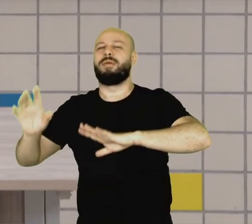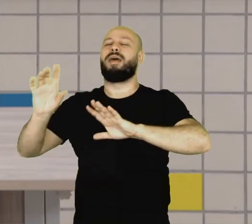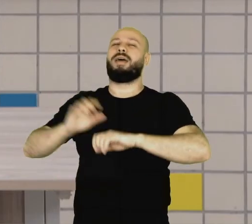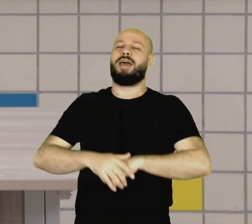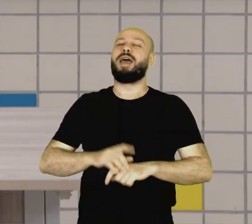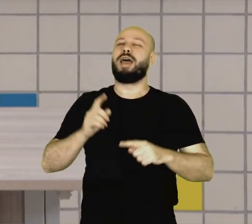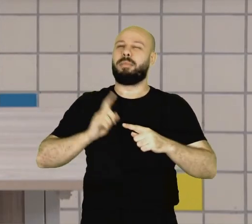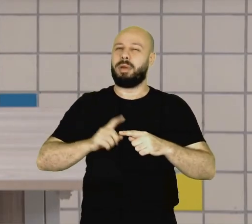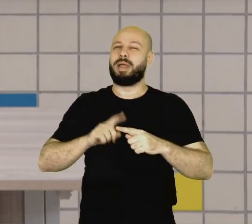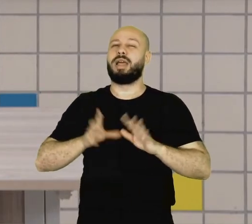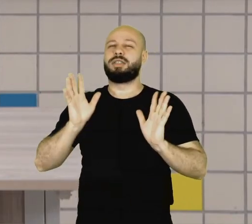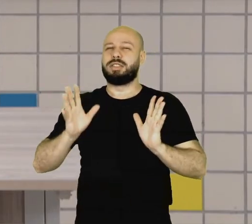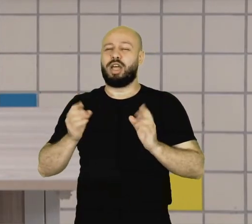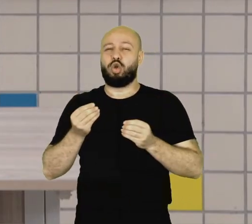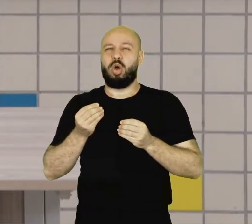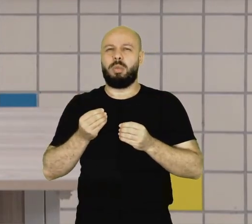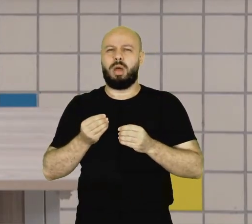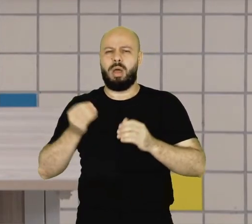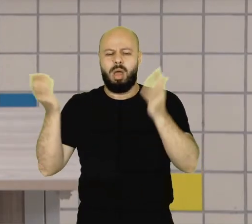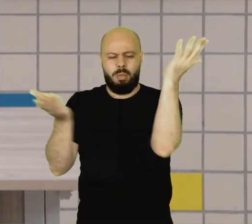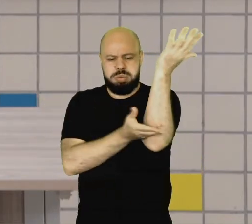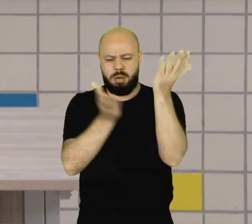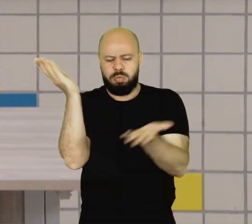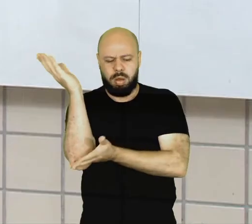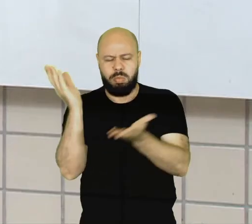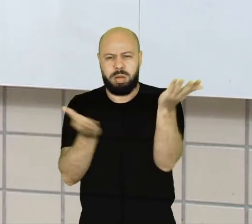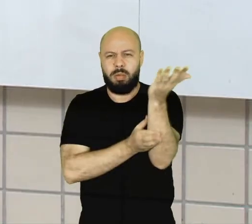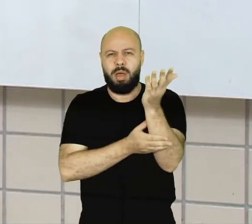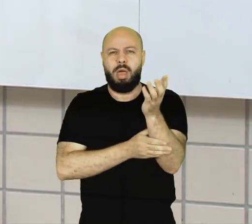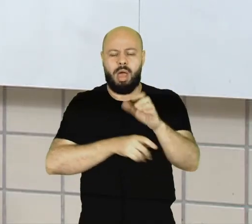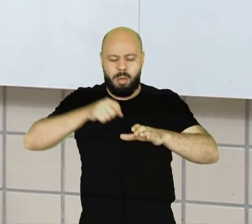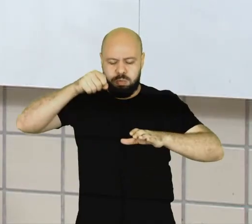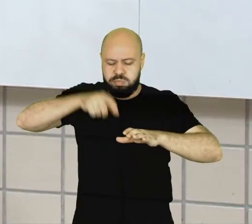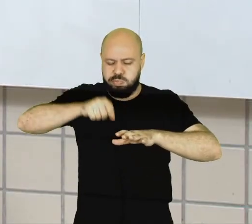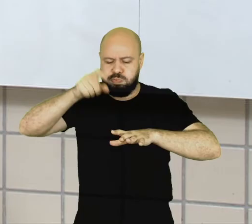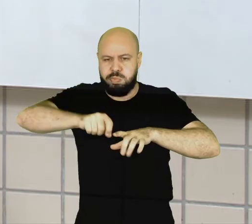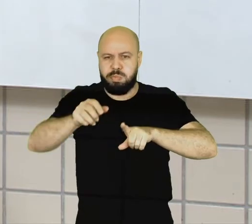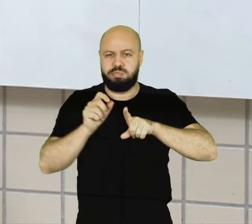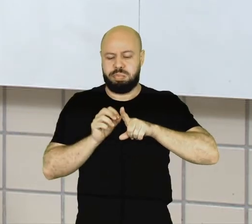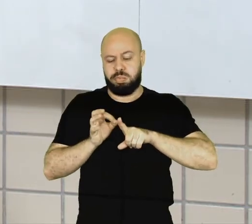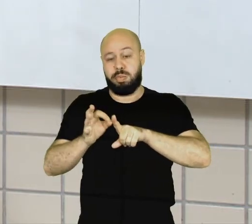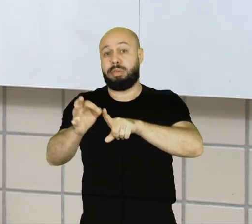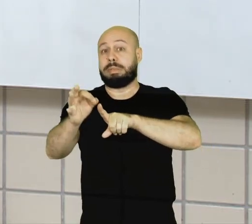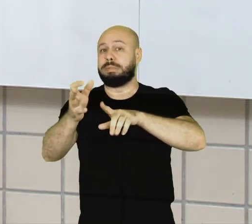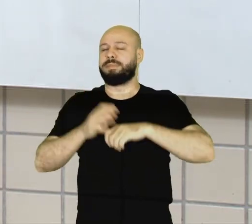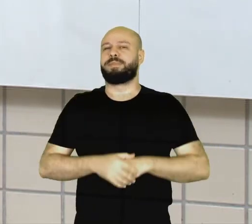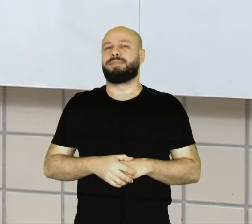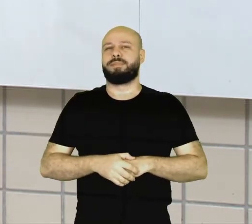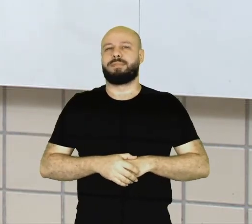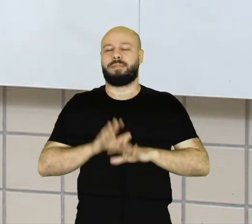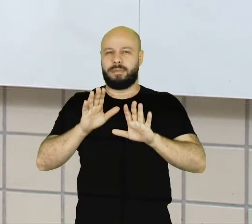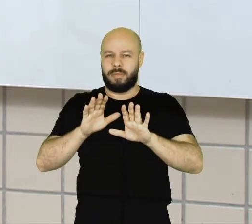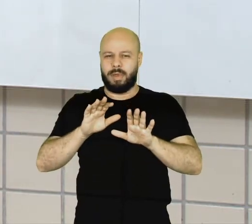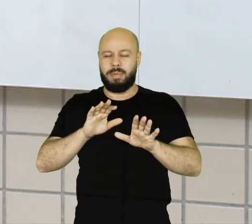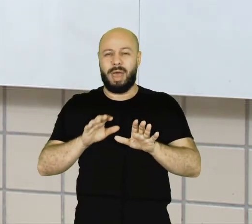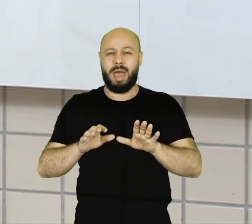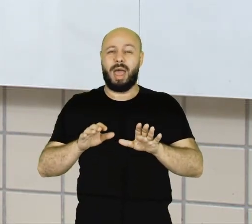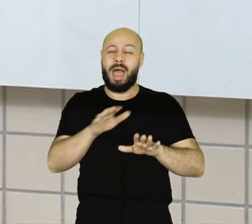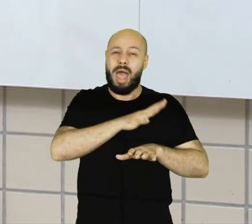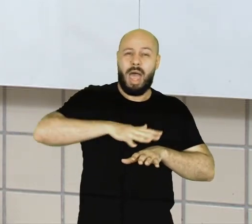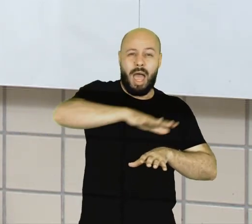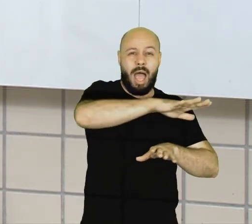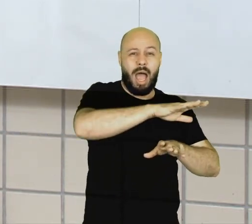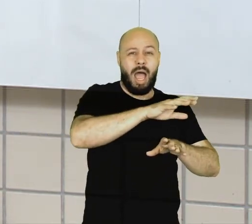principalmente para a plantação de soja. E na região amazônica, hoje está tendo uma